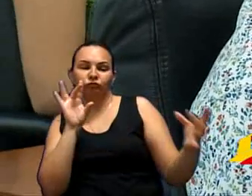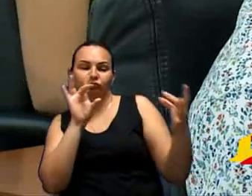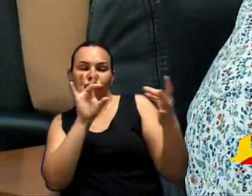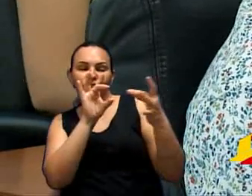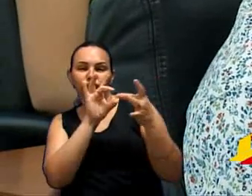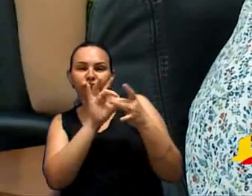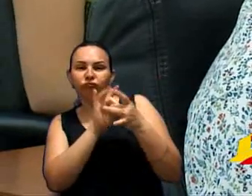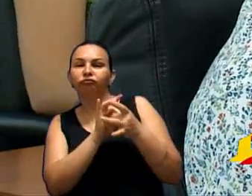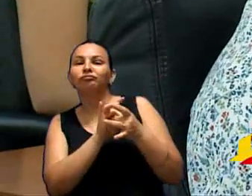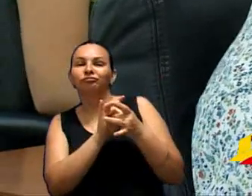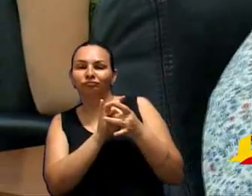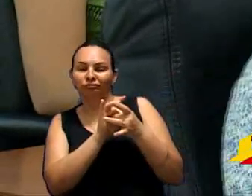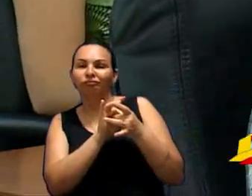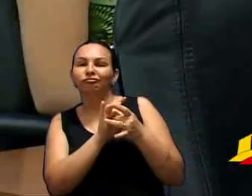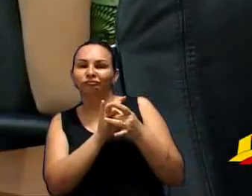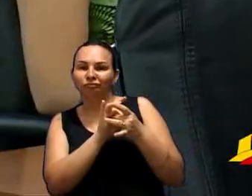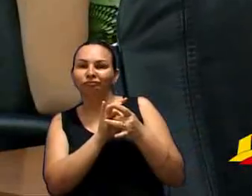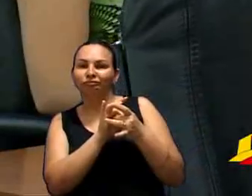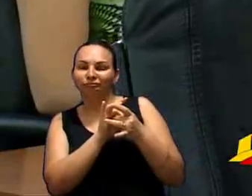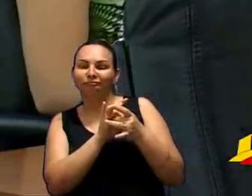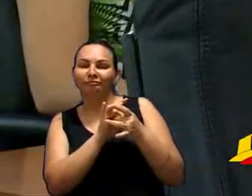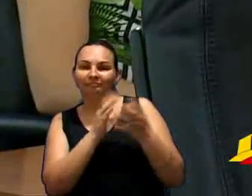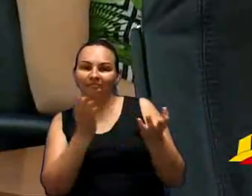essa é a questão